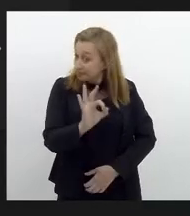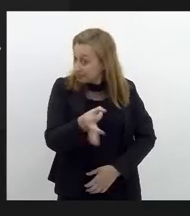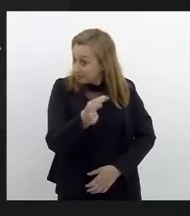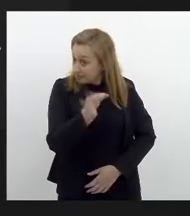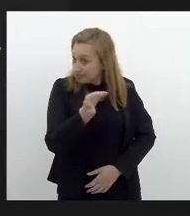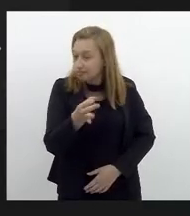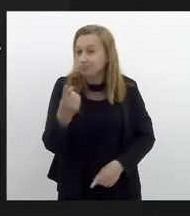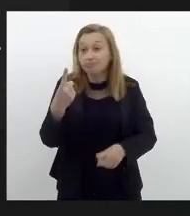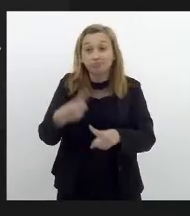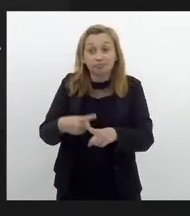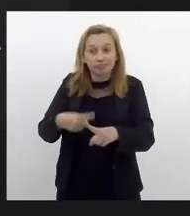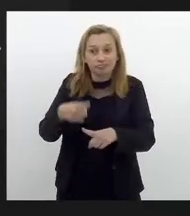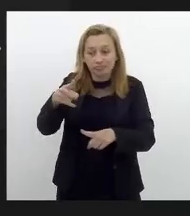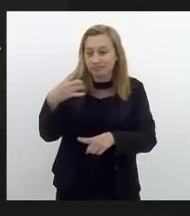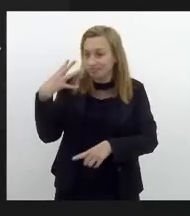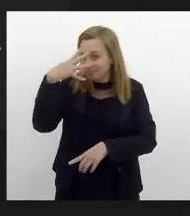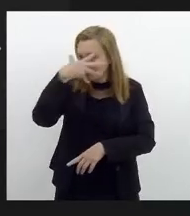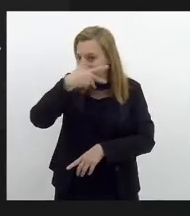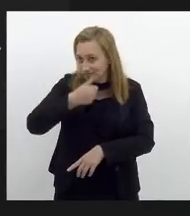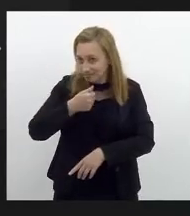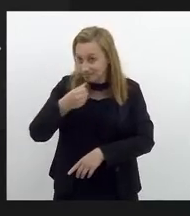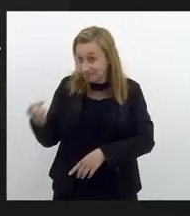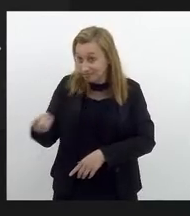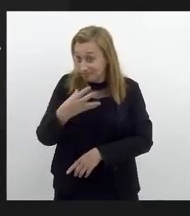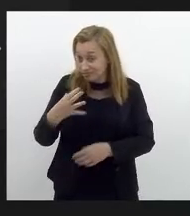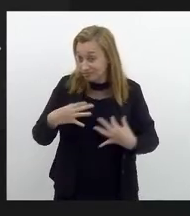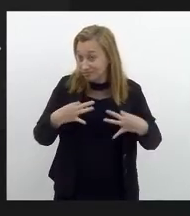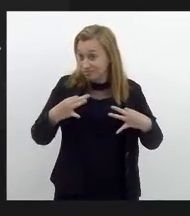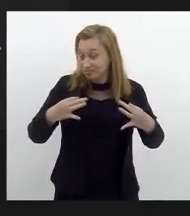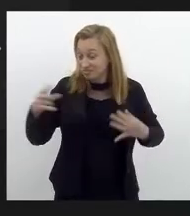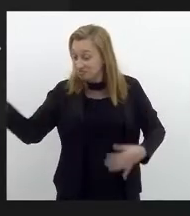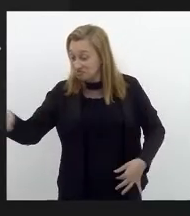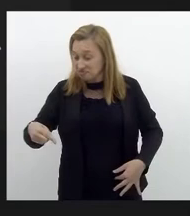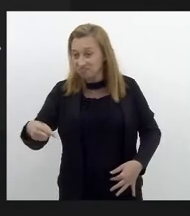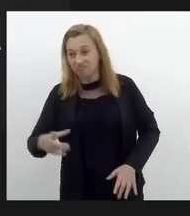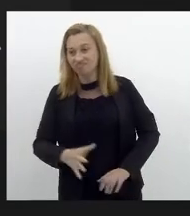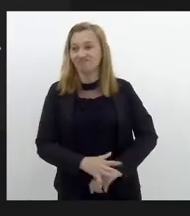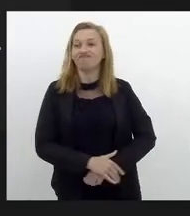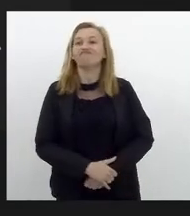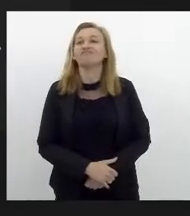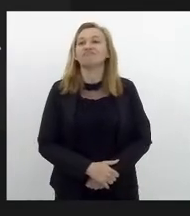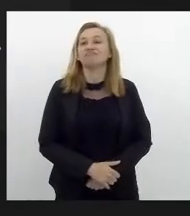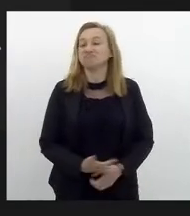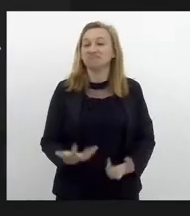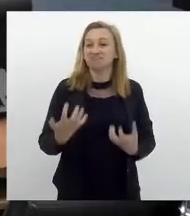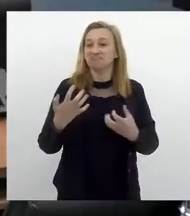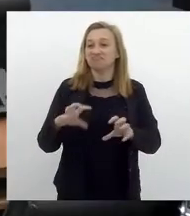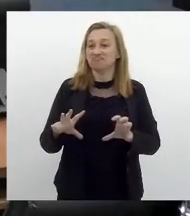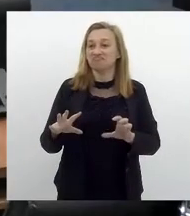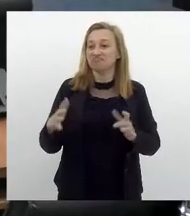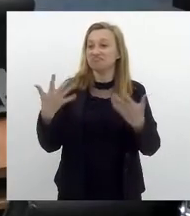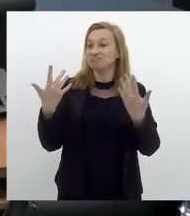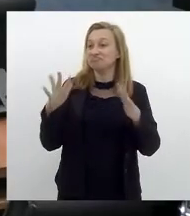Exatamente, porque ela está muito bonita com o novo visual, que ela não veio a plenário, não quis nos